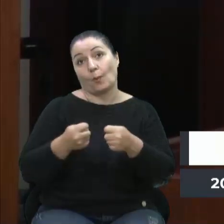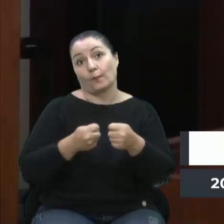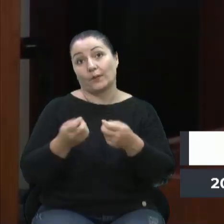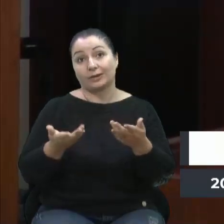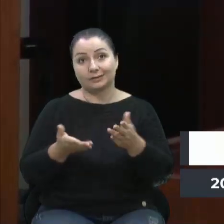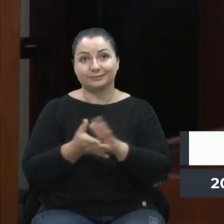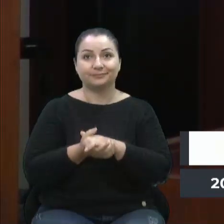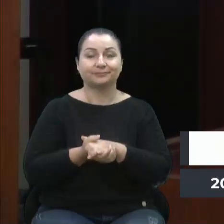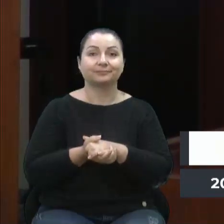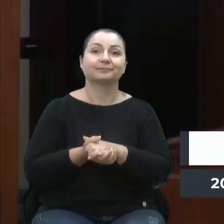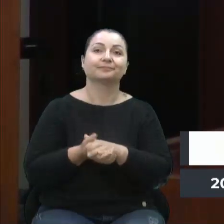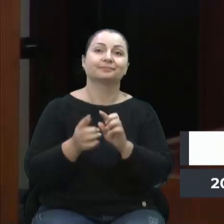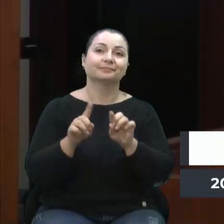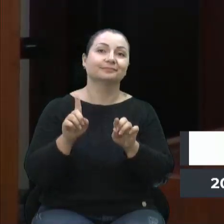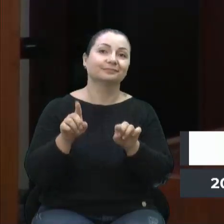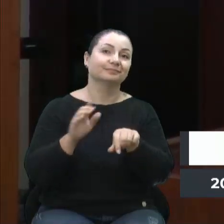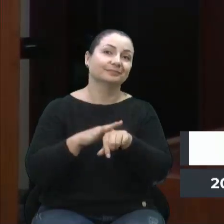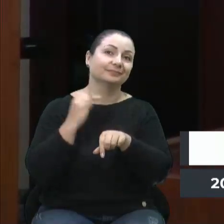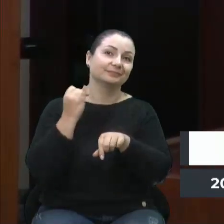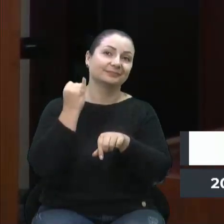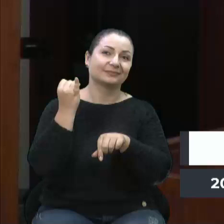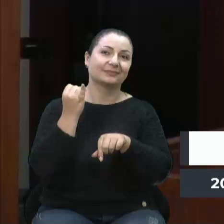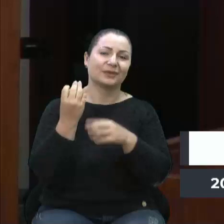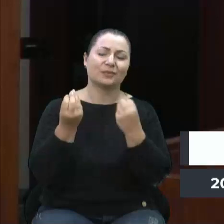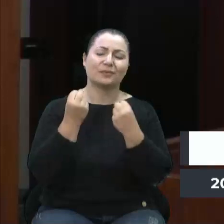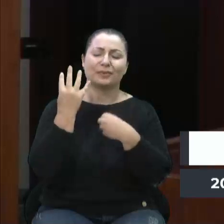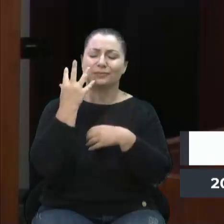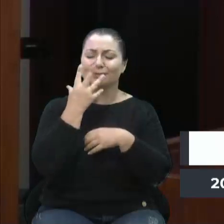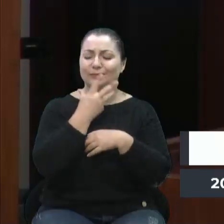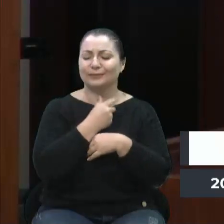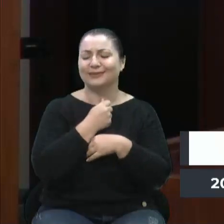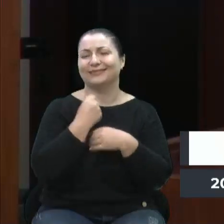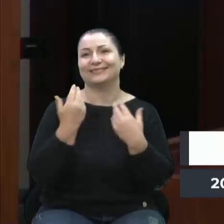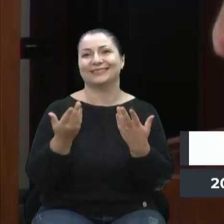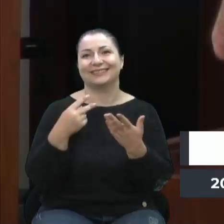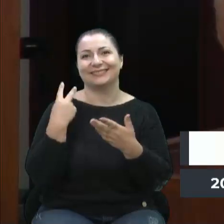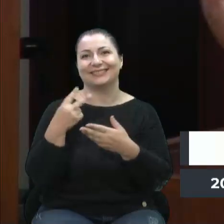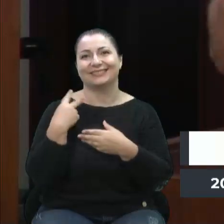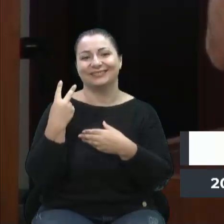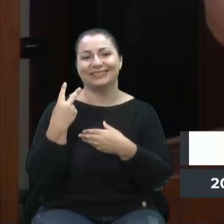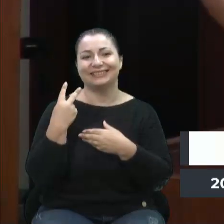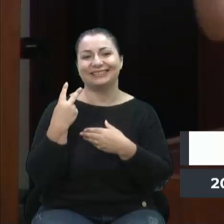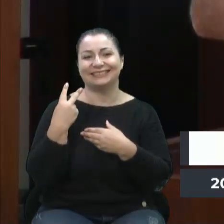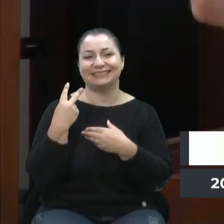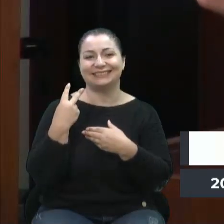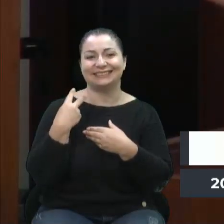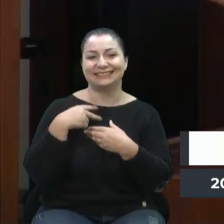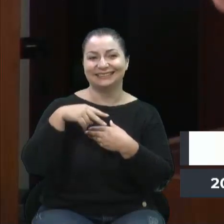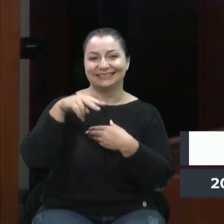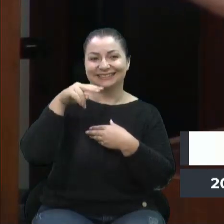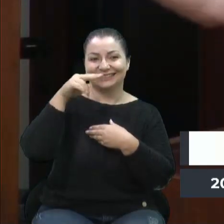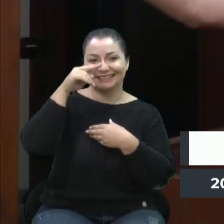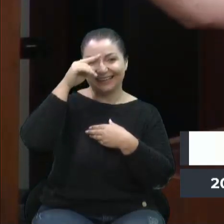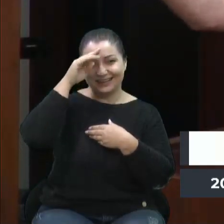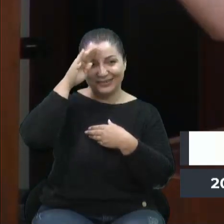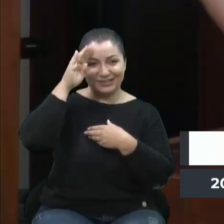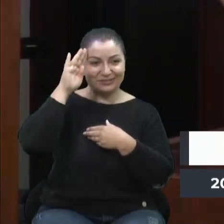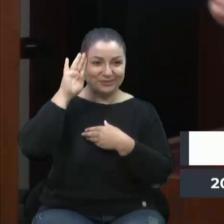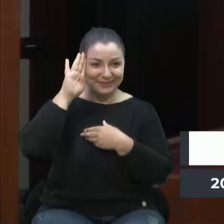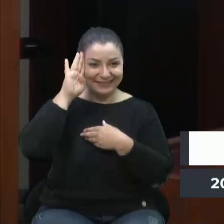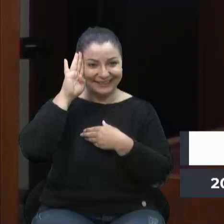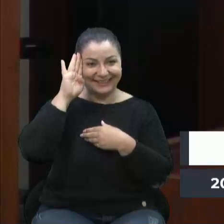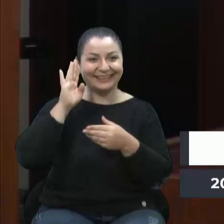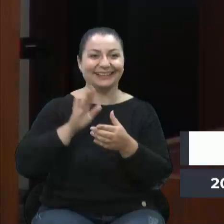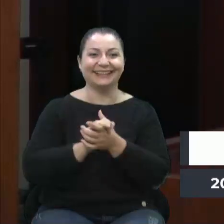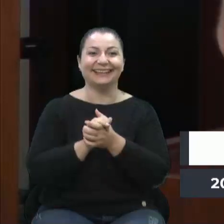coisa importante. Como fica bonito, né, vereador Bressan? E dizer, nós vamos aumentar os gastos